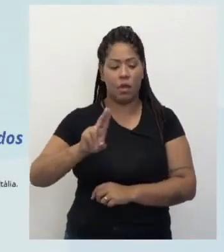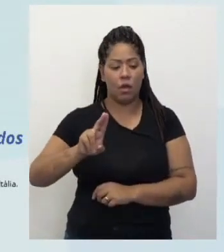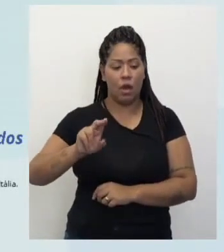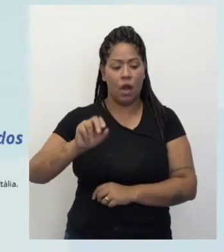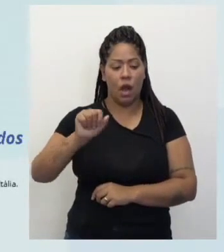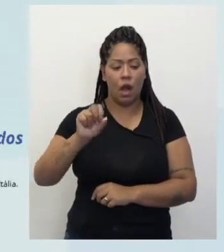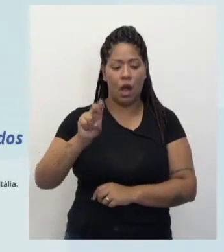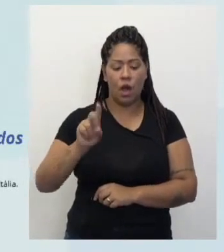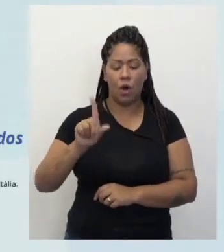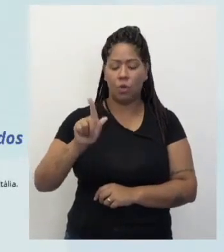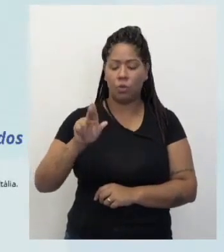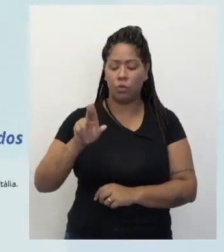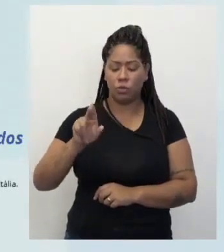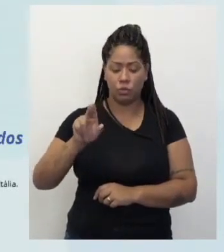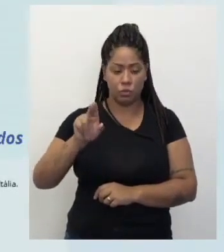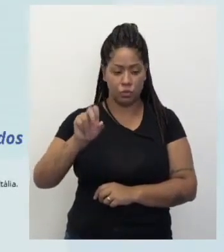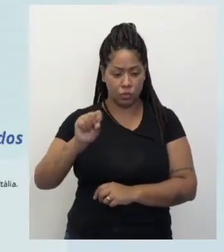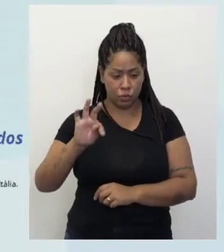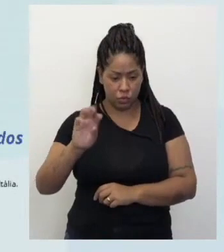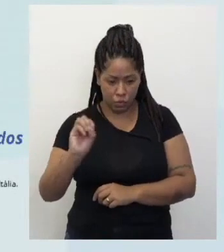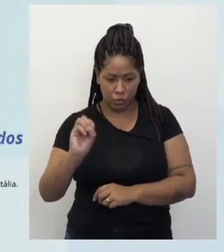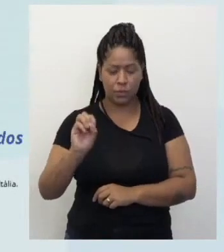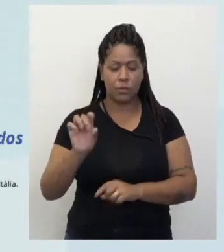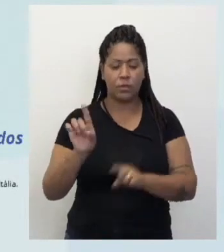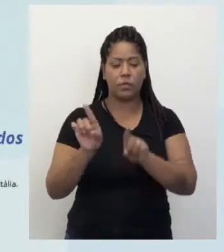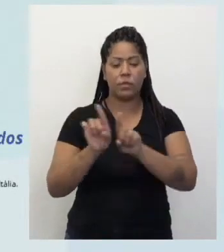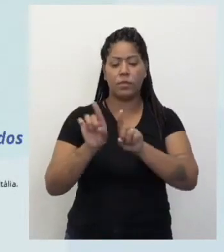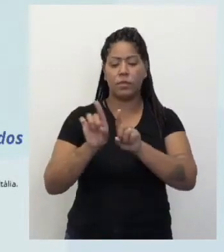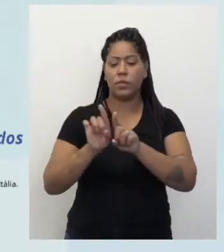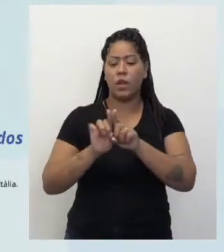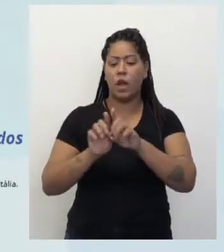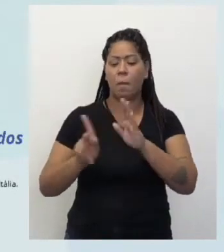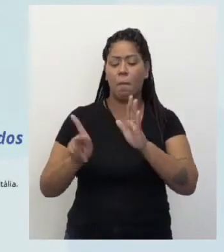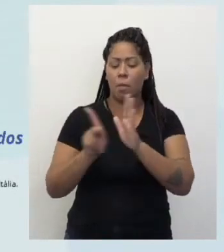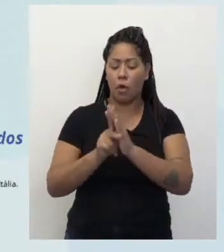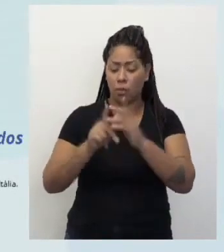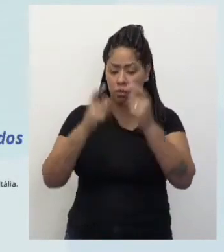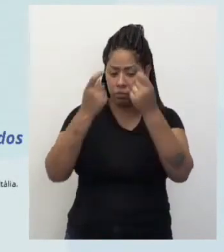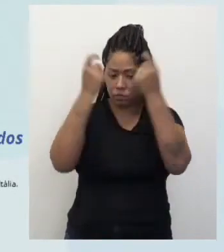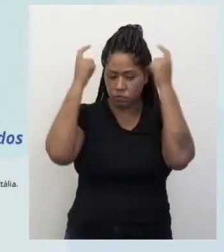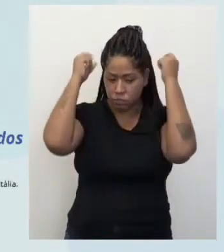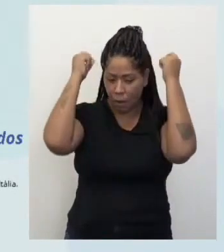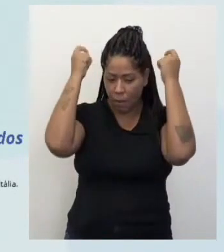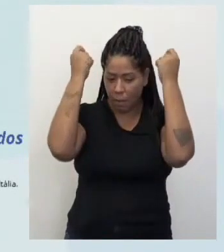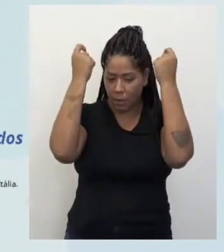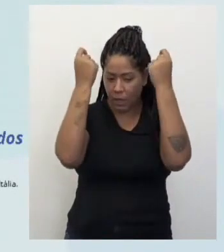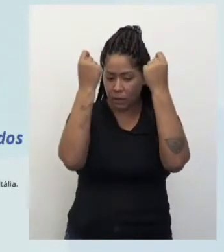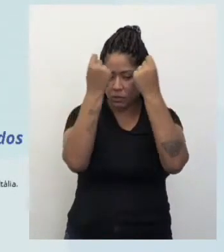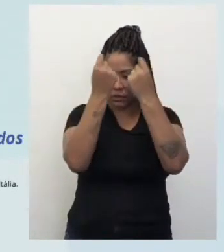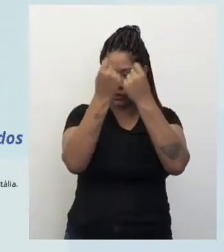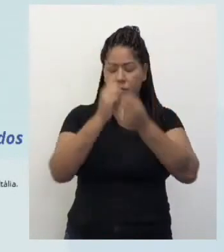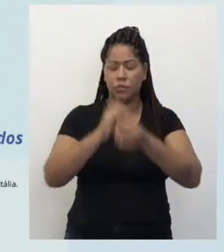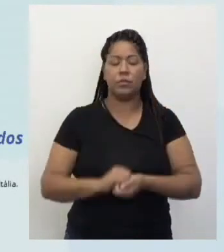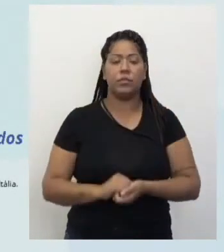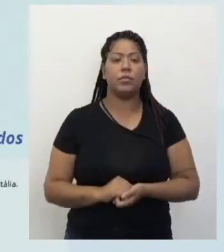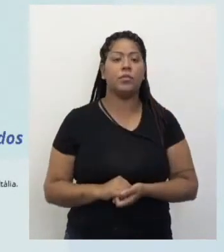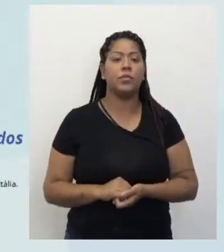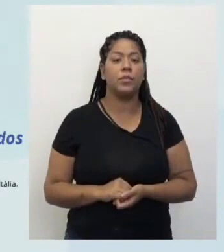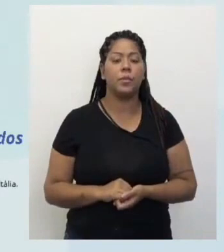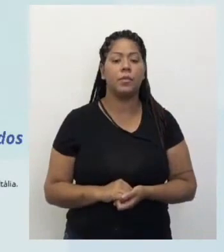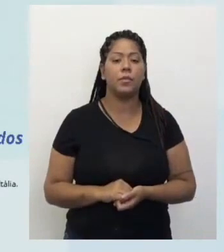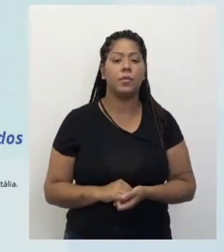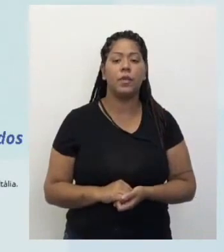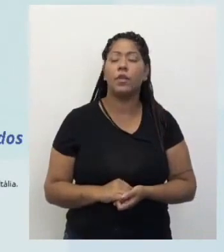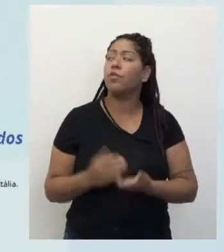Tem uma inspiração grega, como eu disse para vocês, clássica e idealista, né, no sentido de mostrar aí